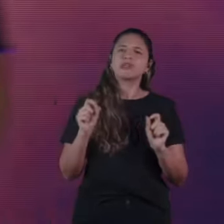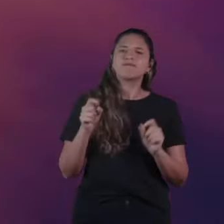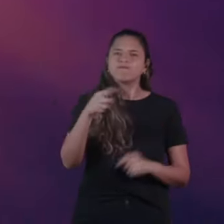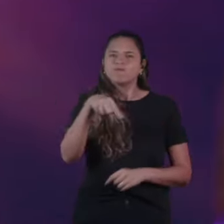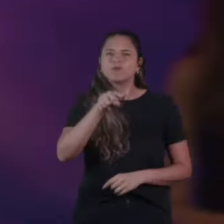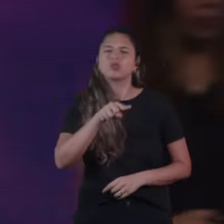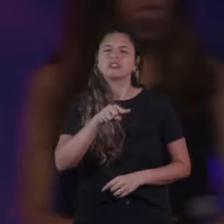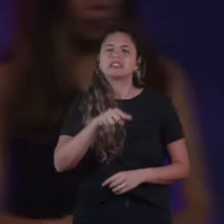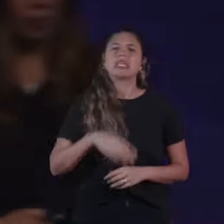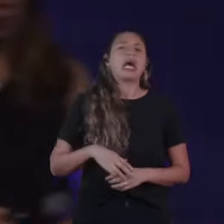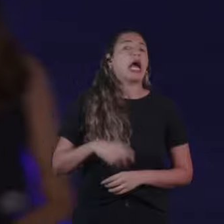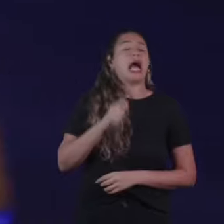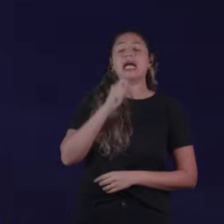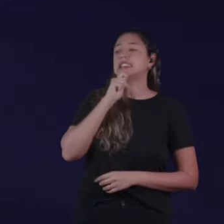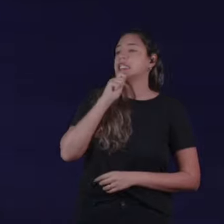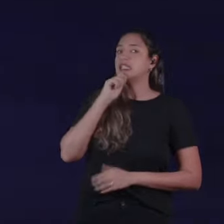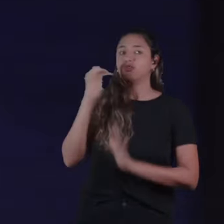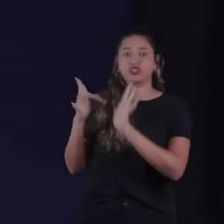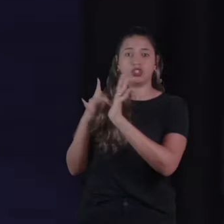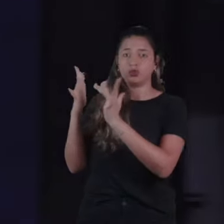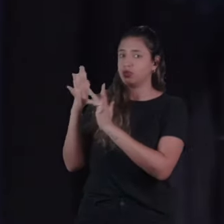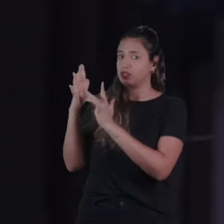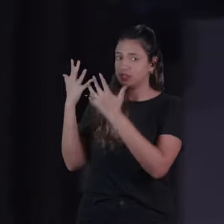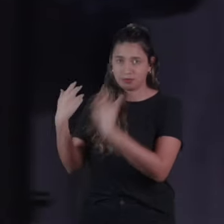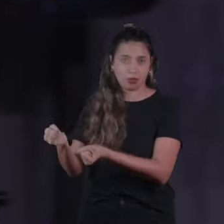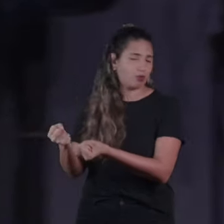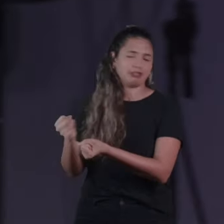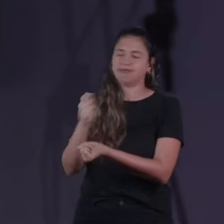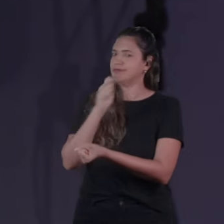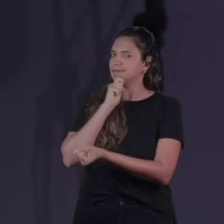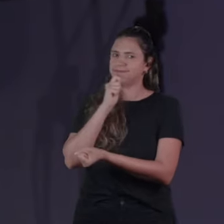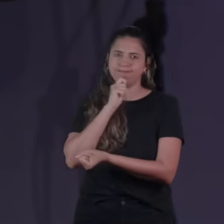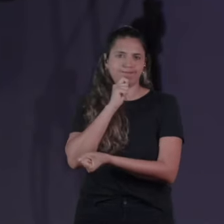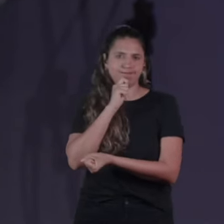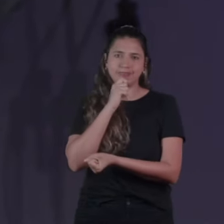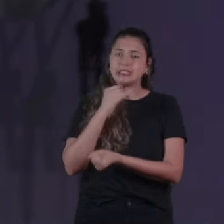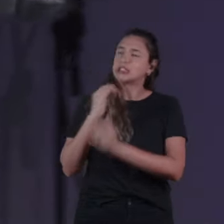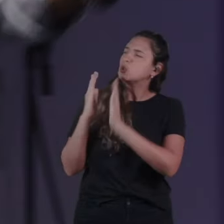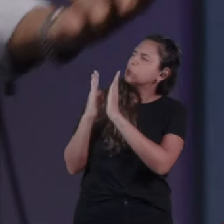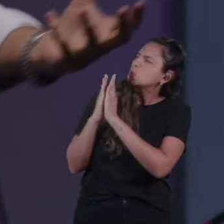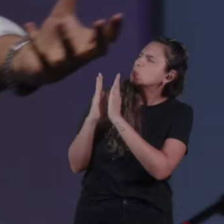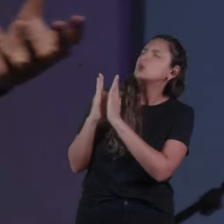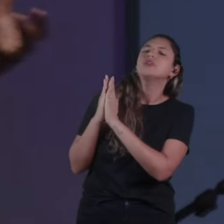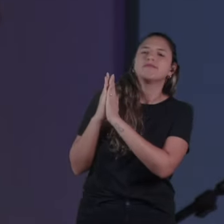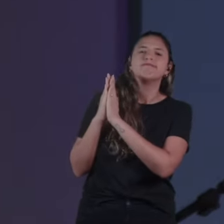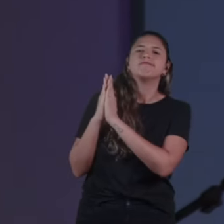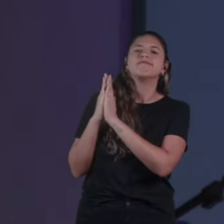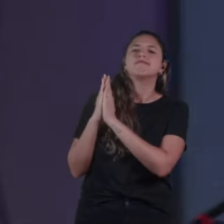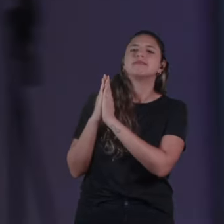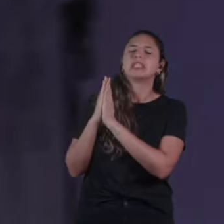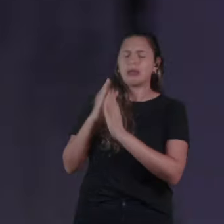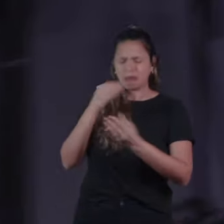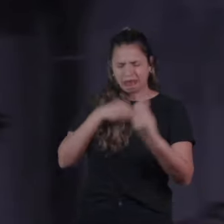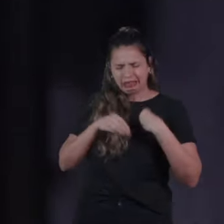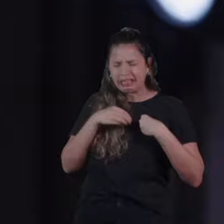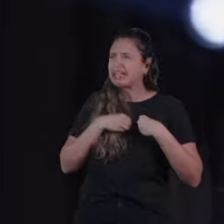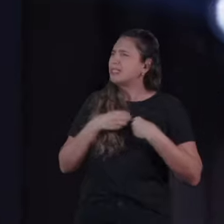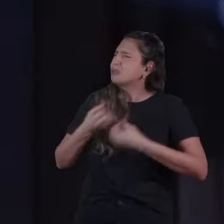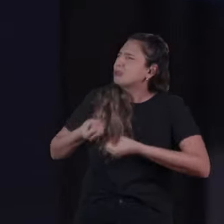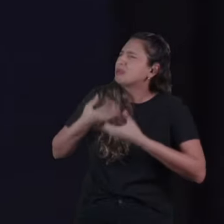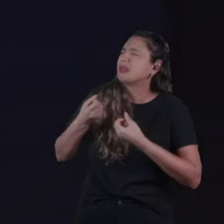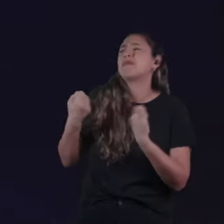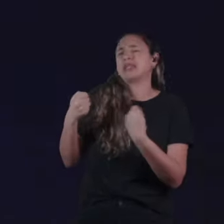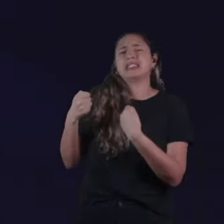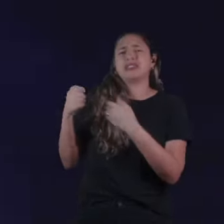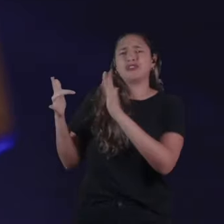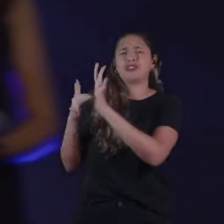você ainda não entregou a tua vida a Jesus, se você não fez uma oração confessando a Ele os seus pecados, confessando o que